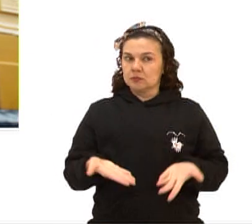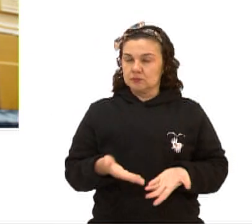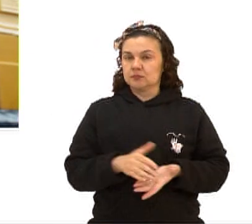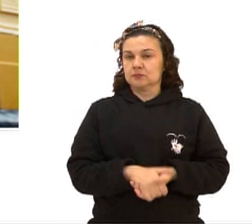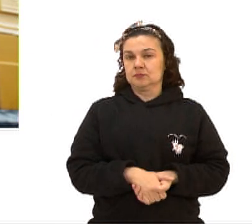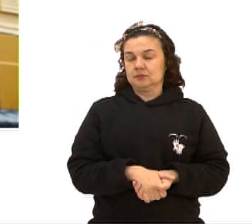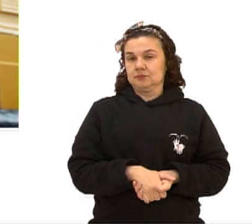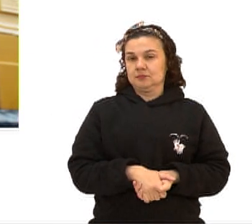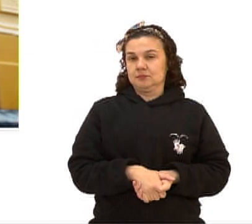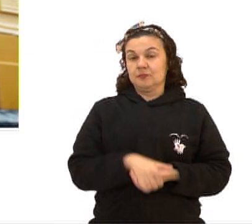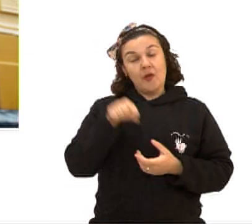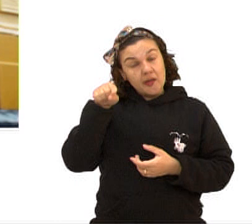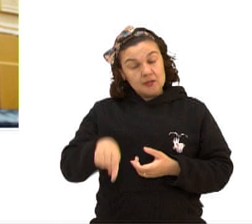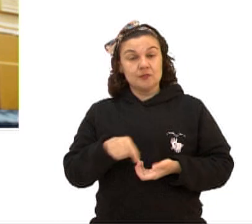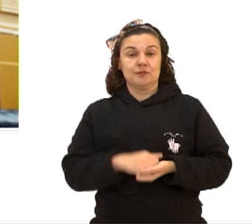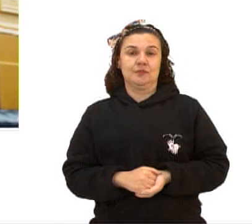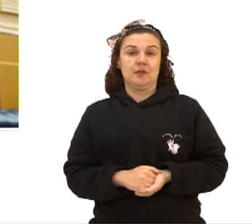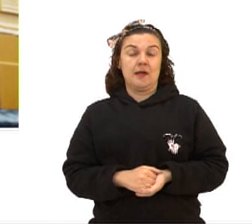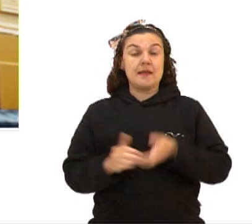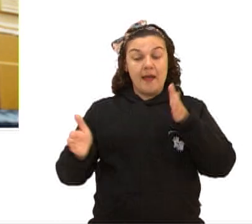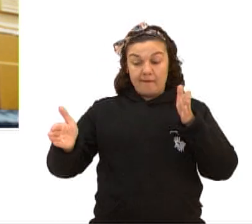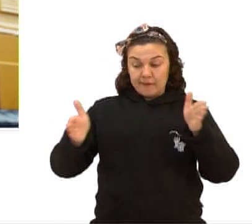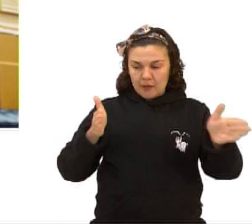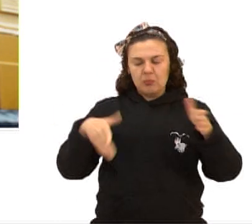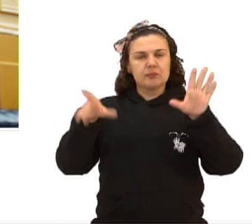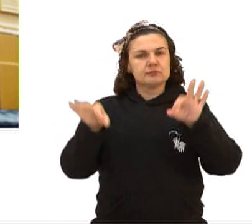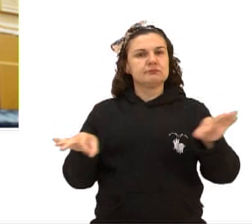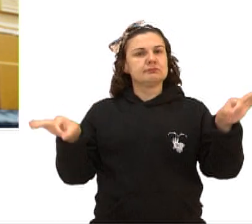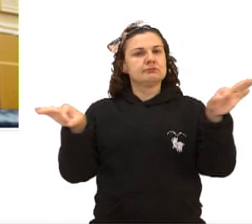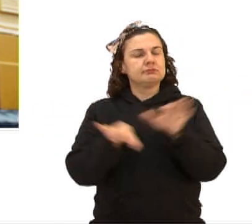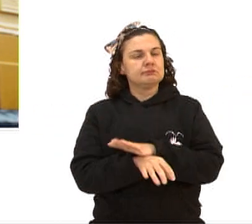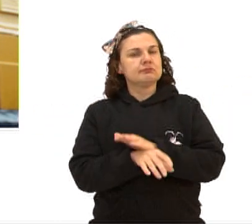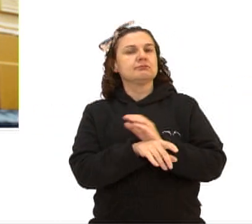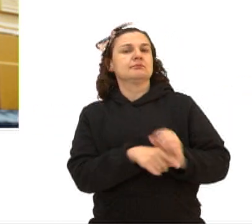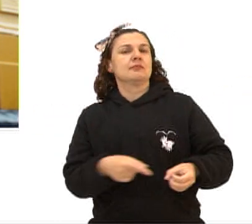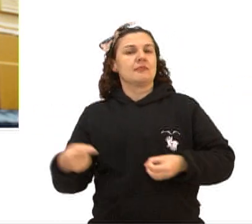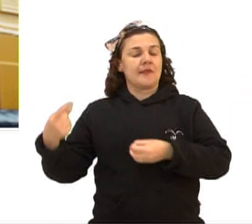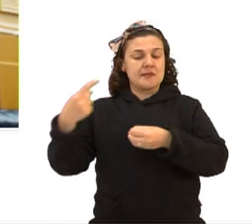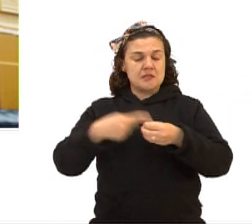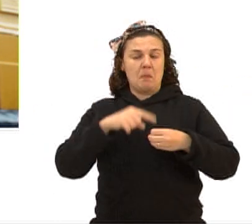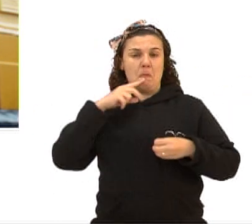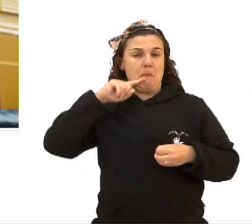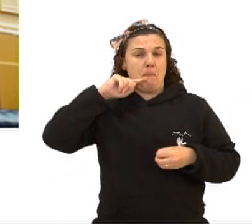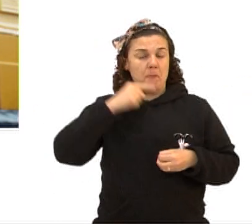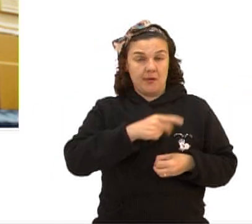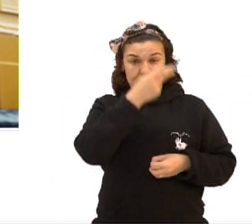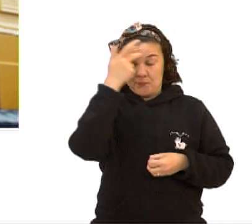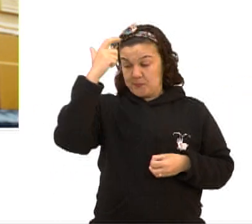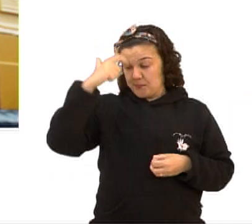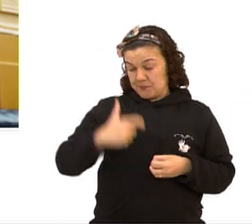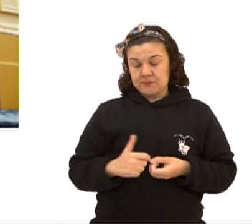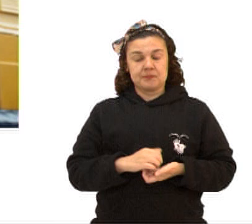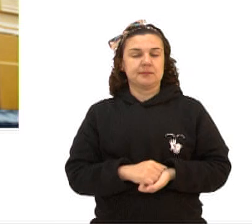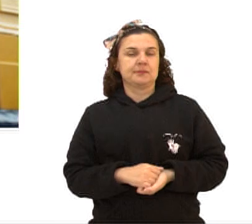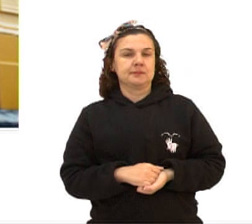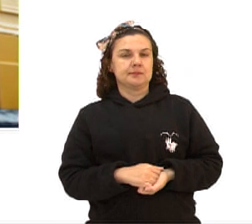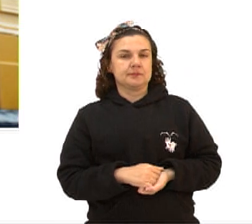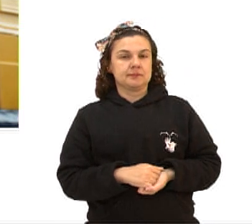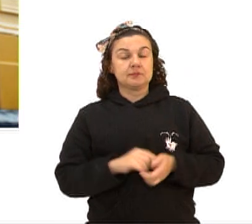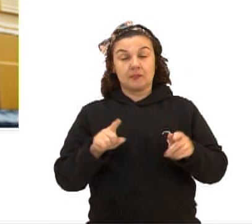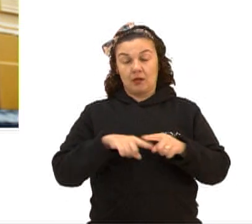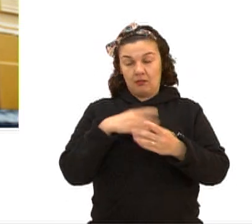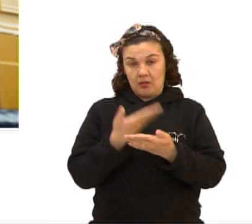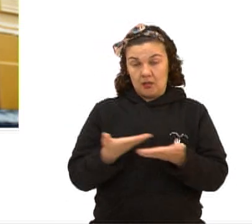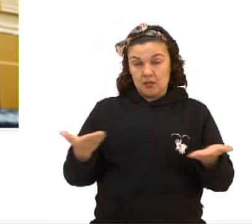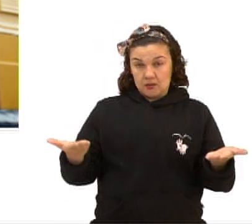essa quantidade de água. E naquele período ela era suficiente para abastecer milhares de pessoas. O reservatório ainda